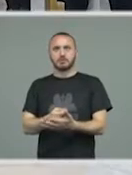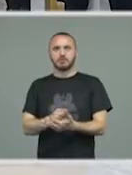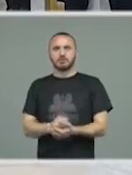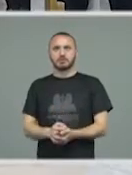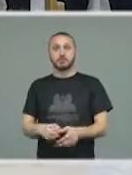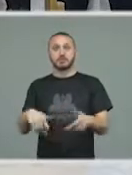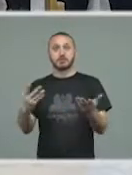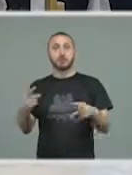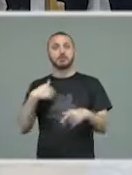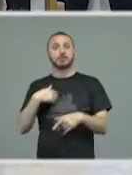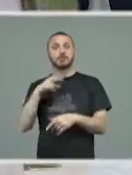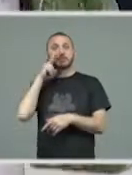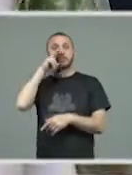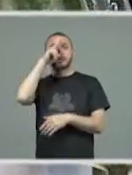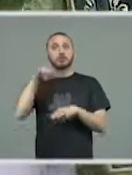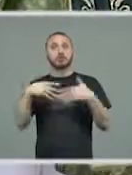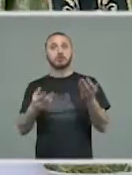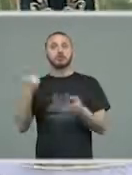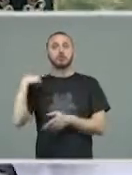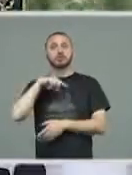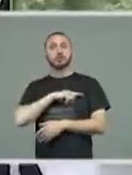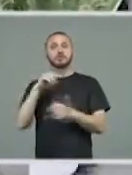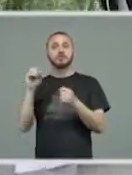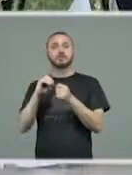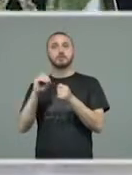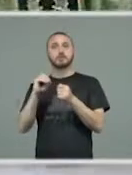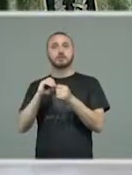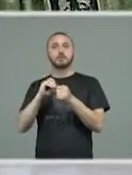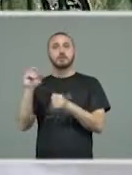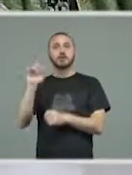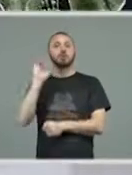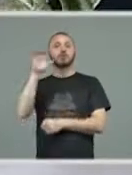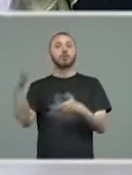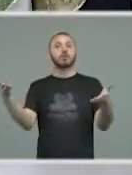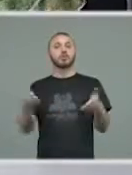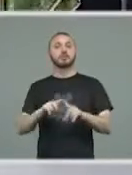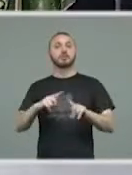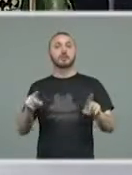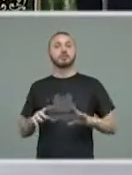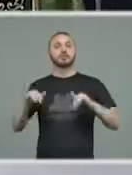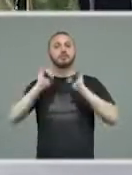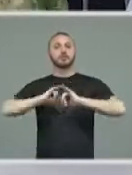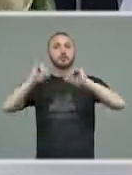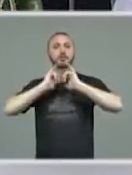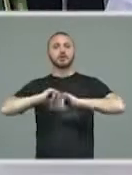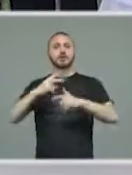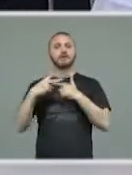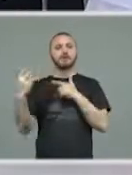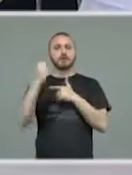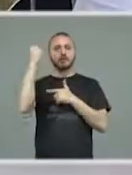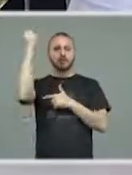E isso ficou forte quando nós nos propusemos, não só hoje, mas proclamar a